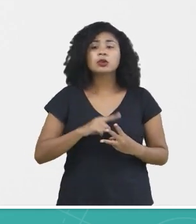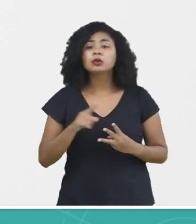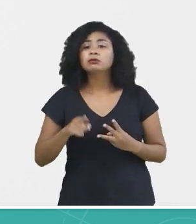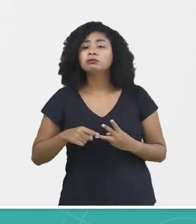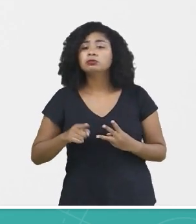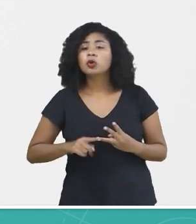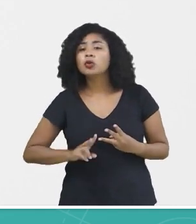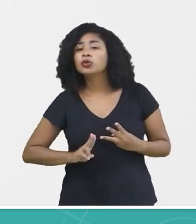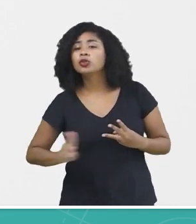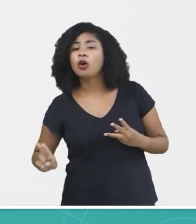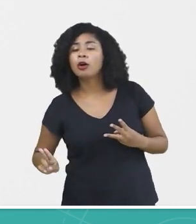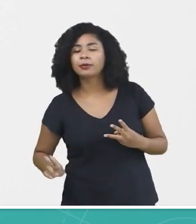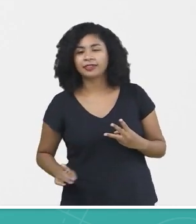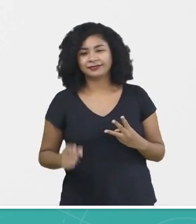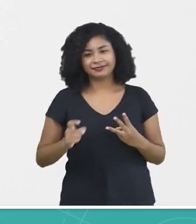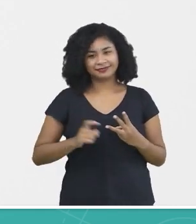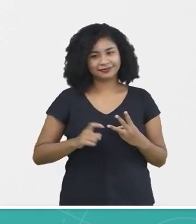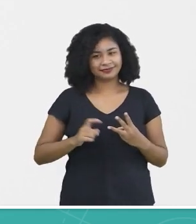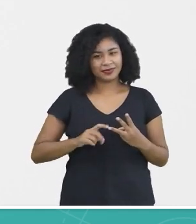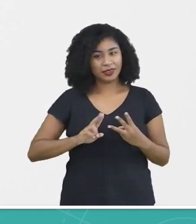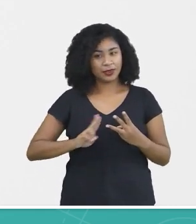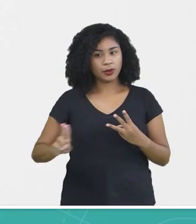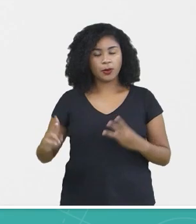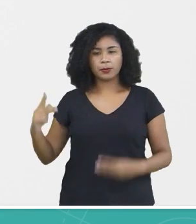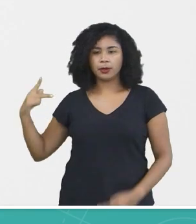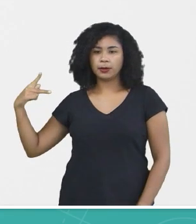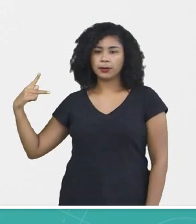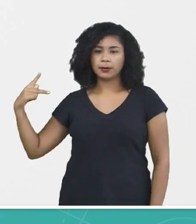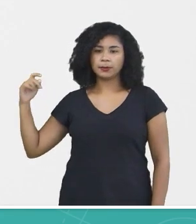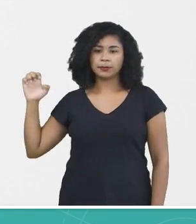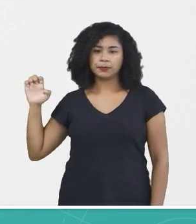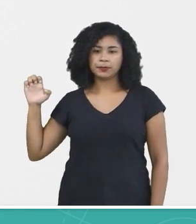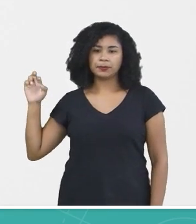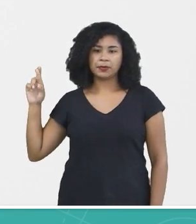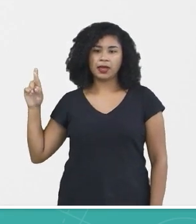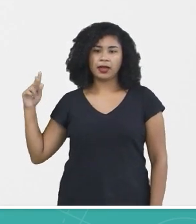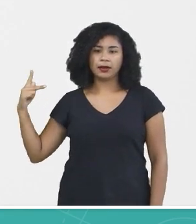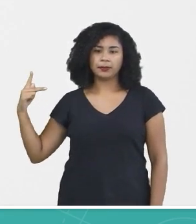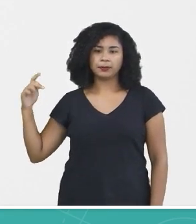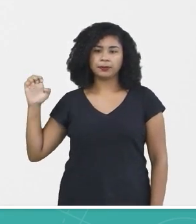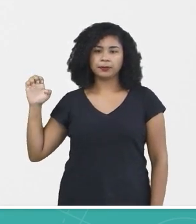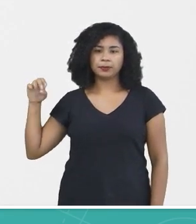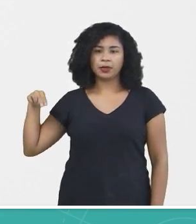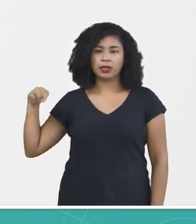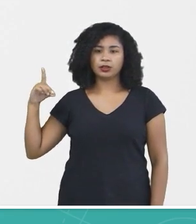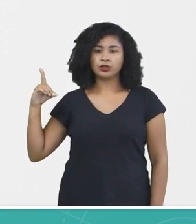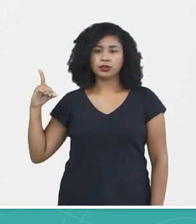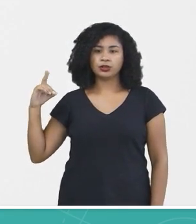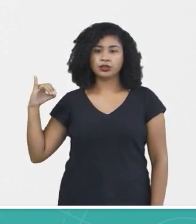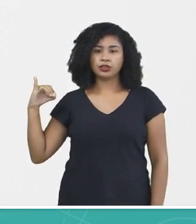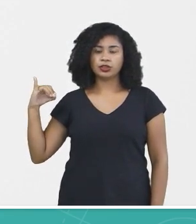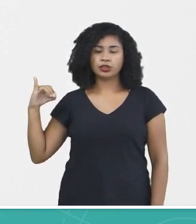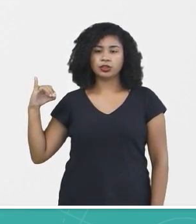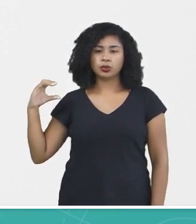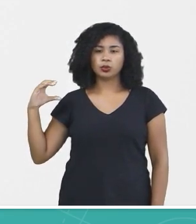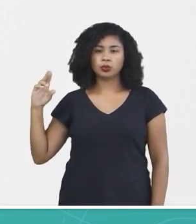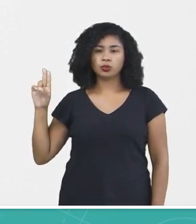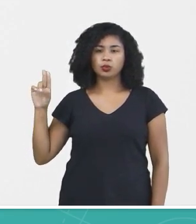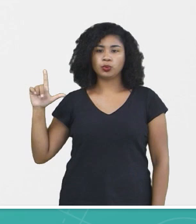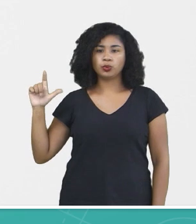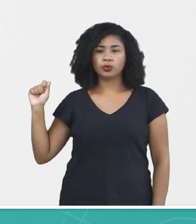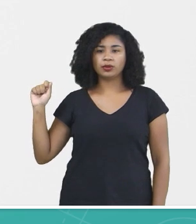perpendiculares. Olha o nosso conceito sobre a reta perpendicular. Então, retas